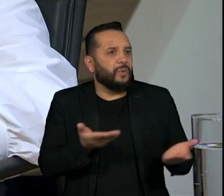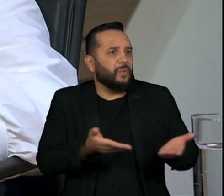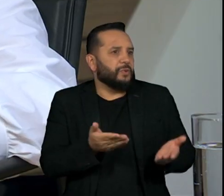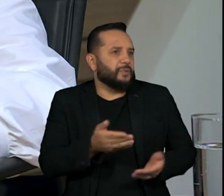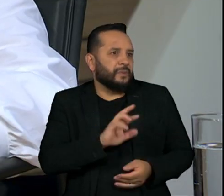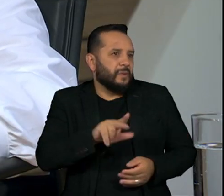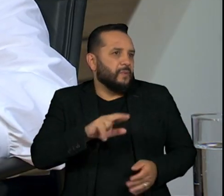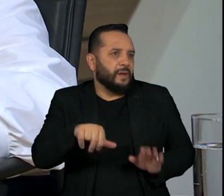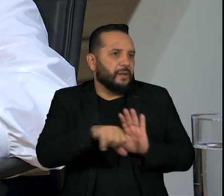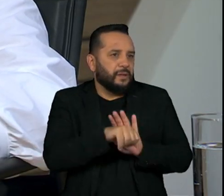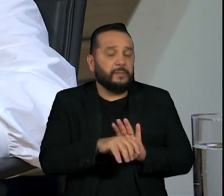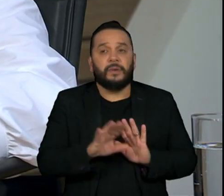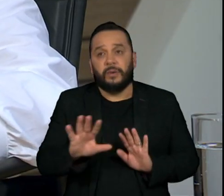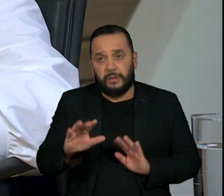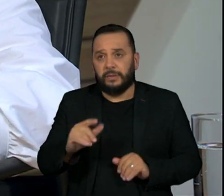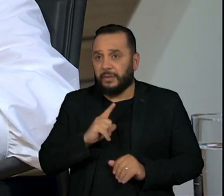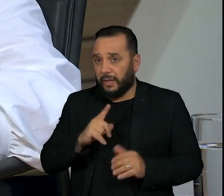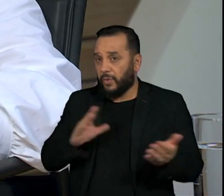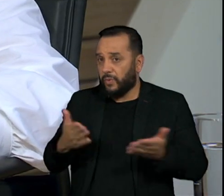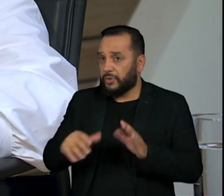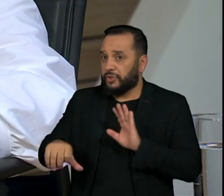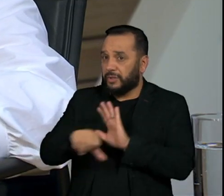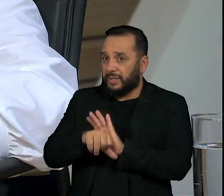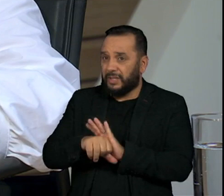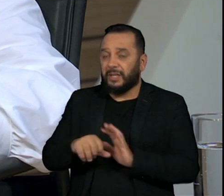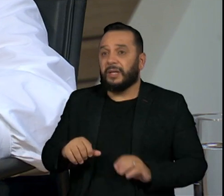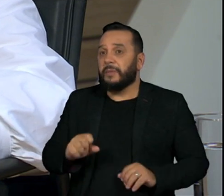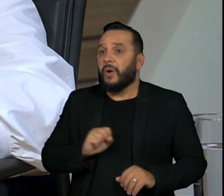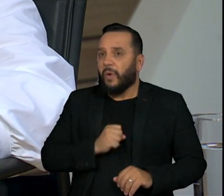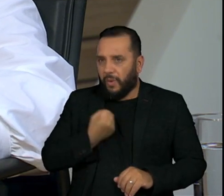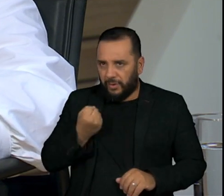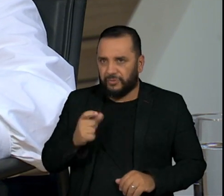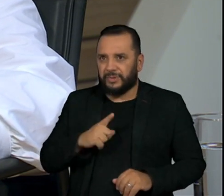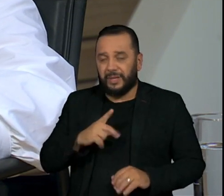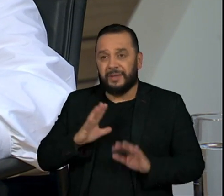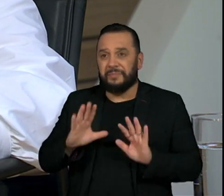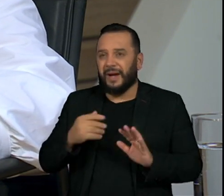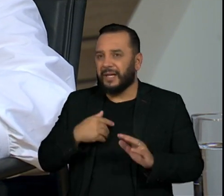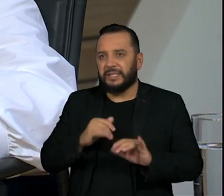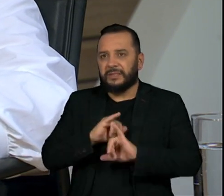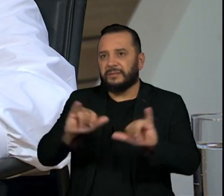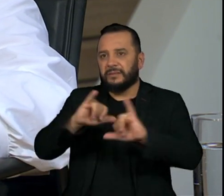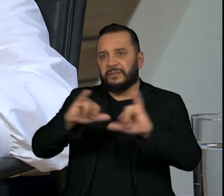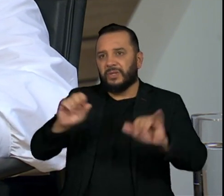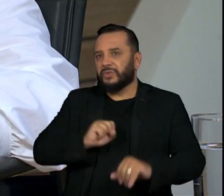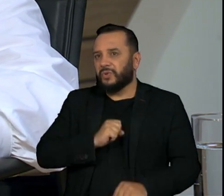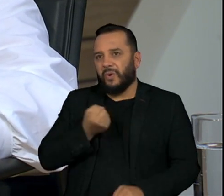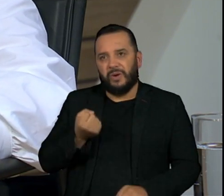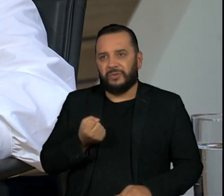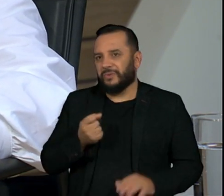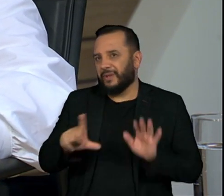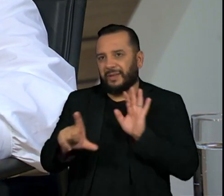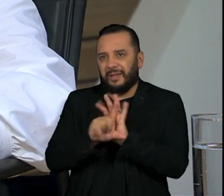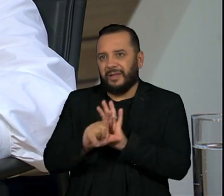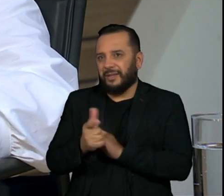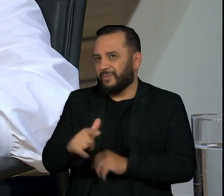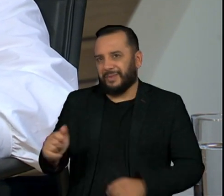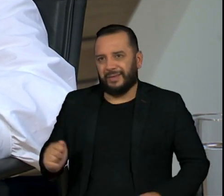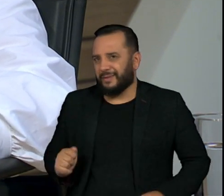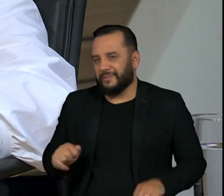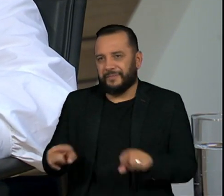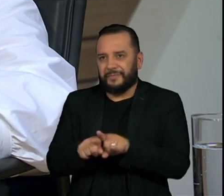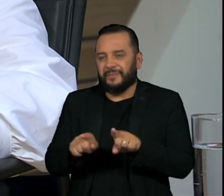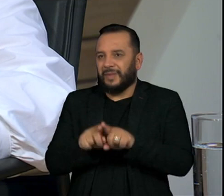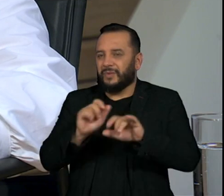de ódio existe. O que não existe é essa divulgação, discursos de ódio, né? Essas informações falsas não têm